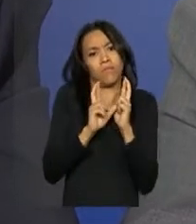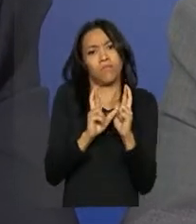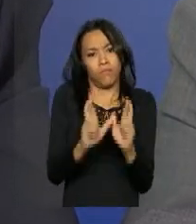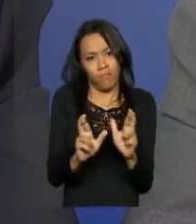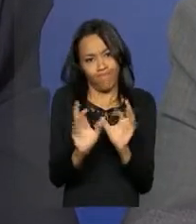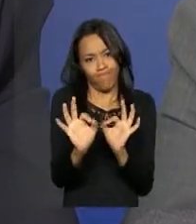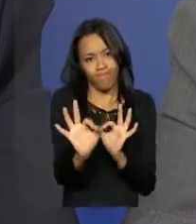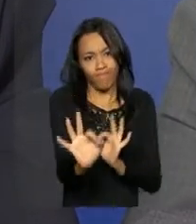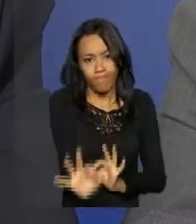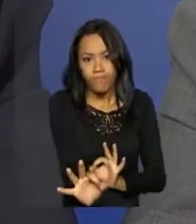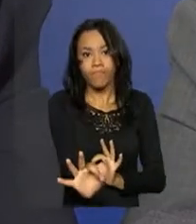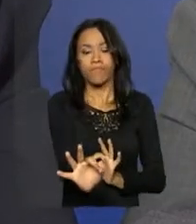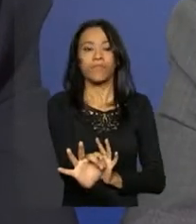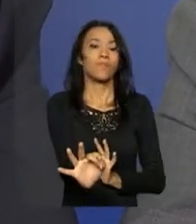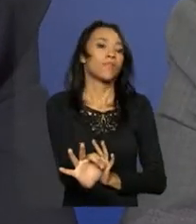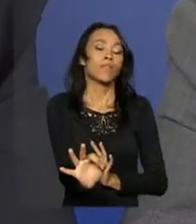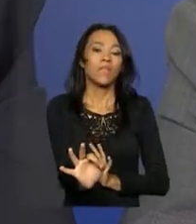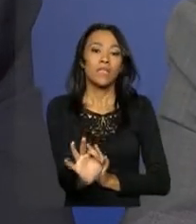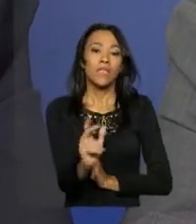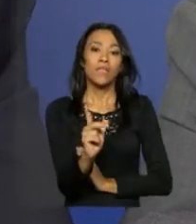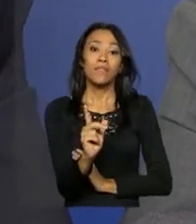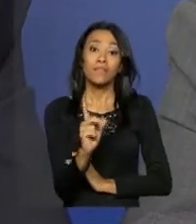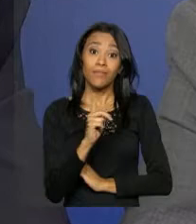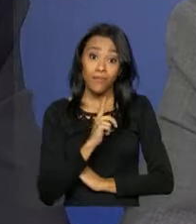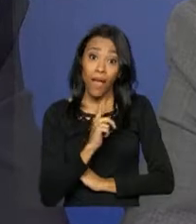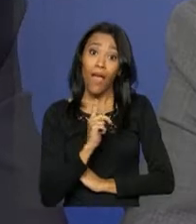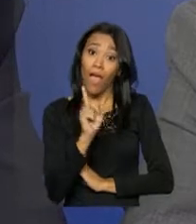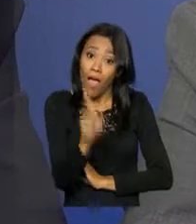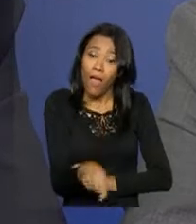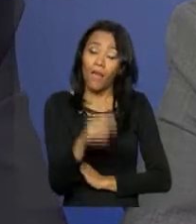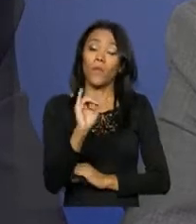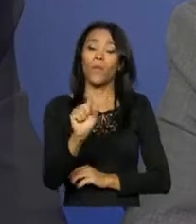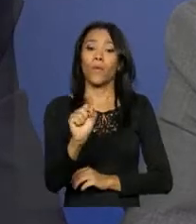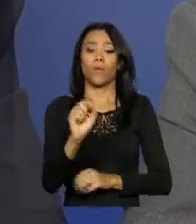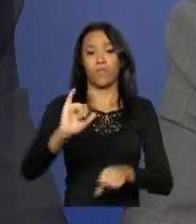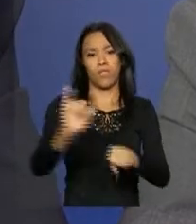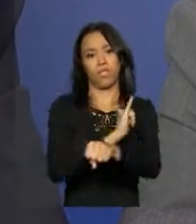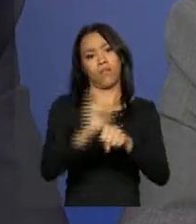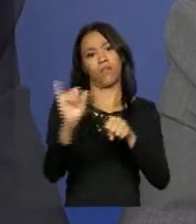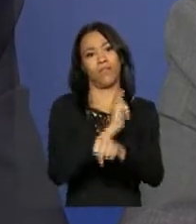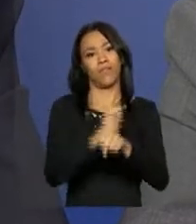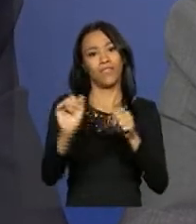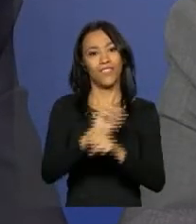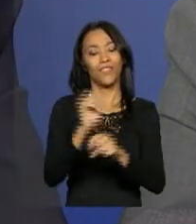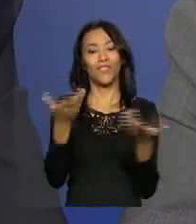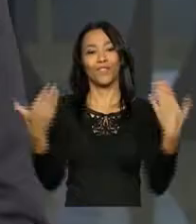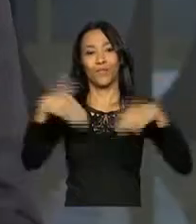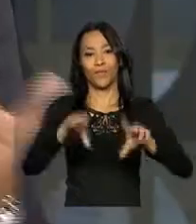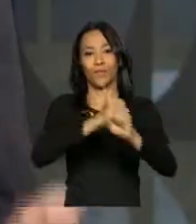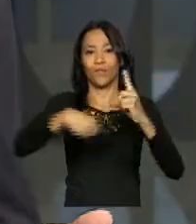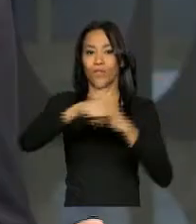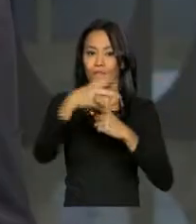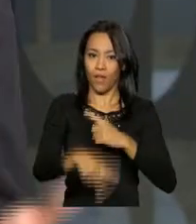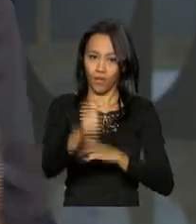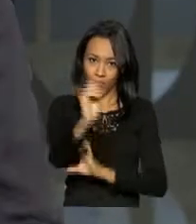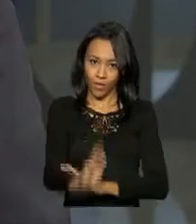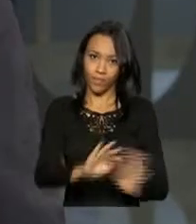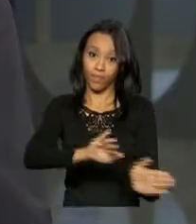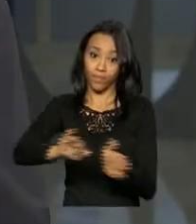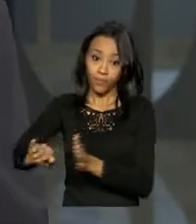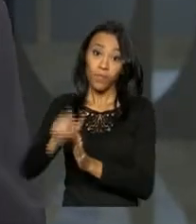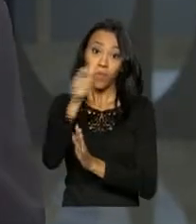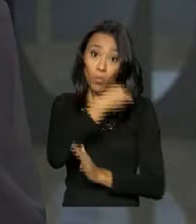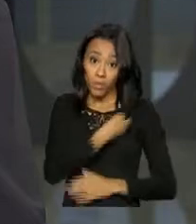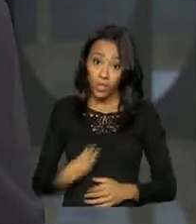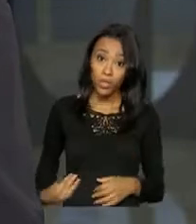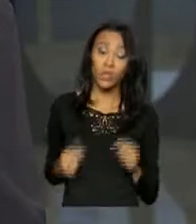que tem se constituído um grande instrumento de inclusão social no nosso país o ministro do trabalho e